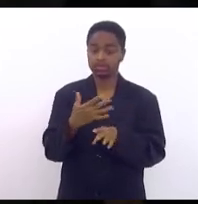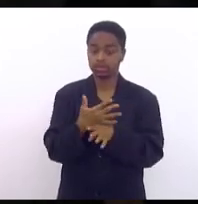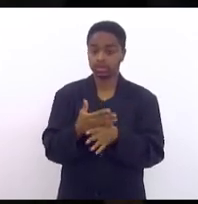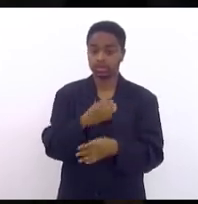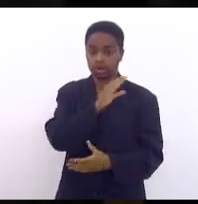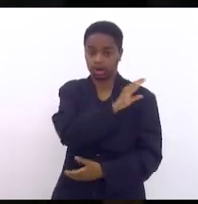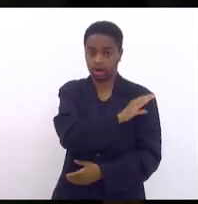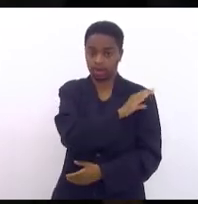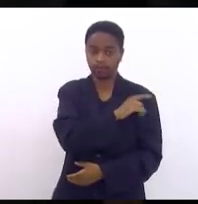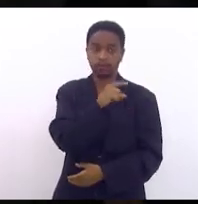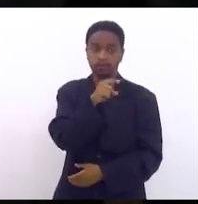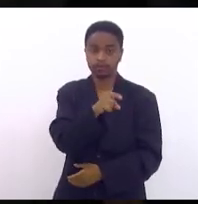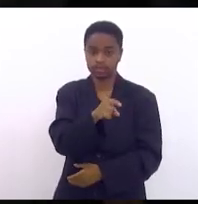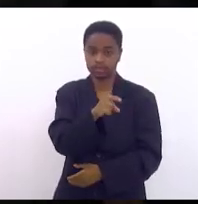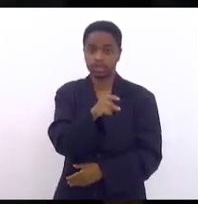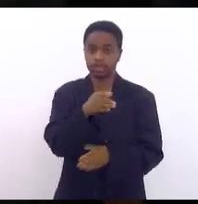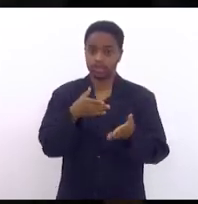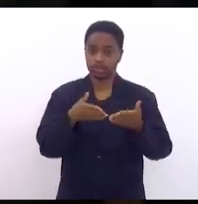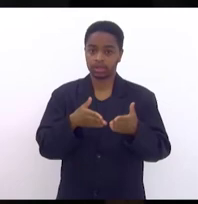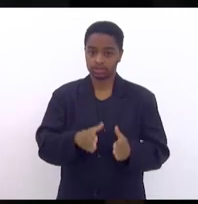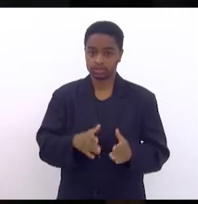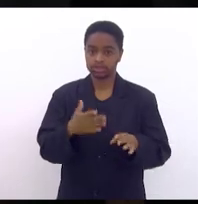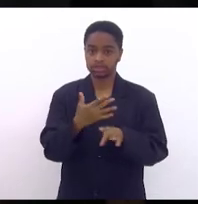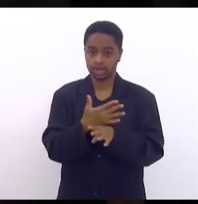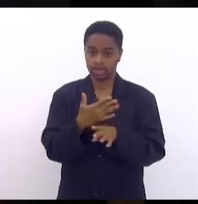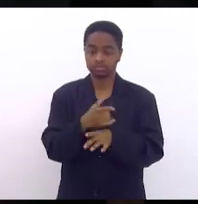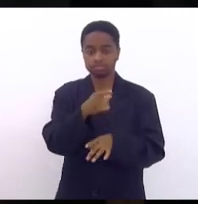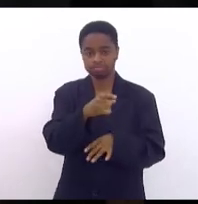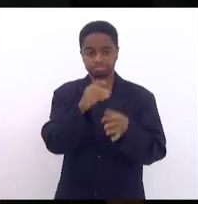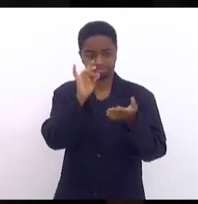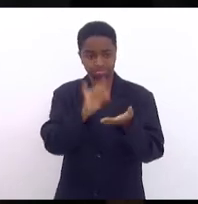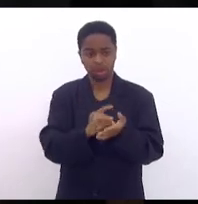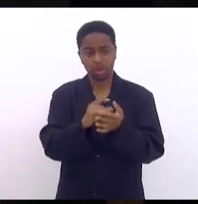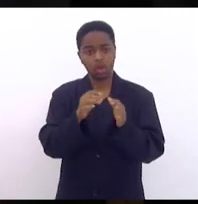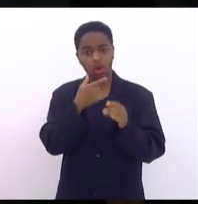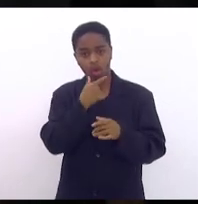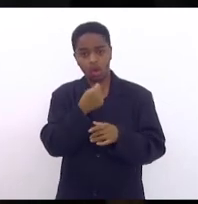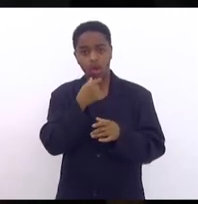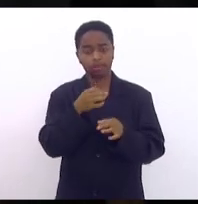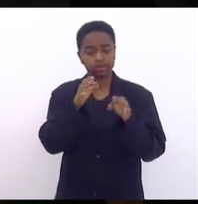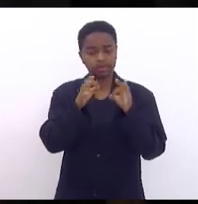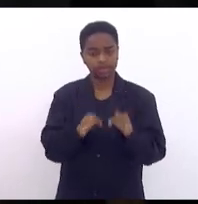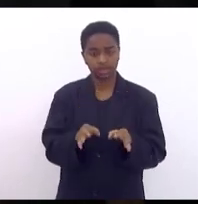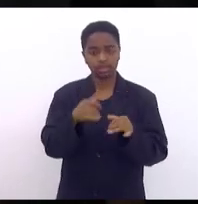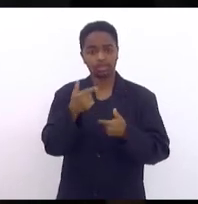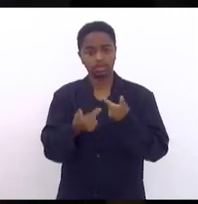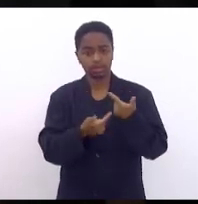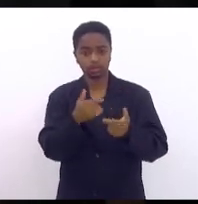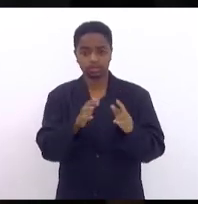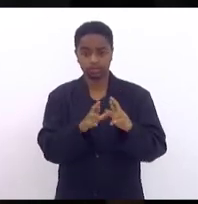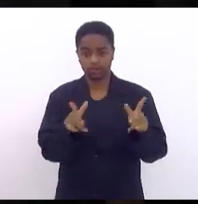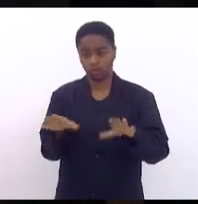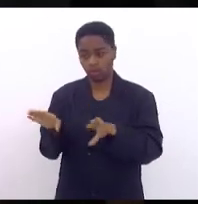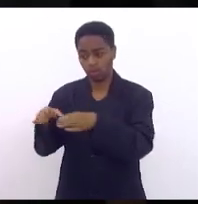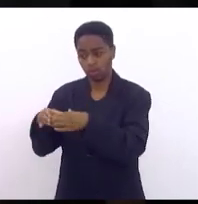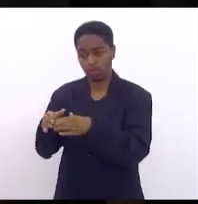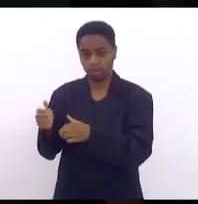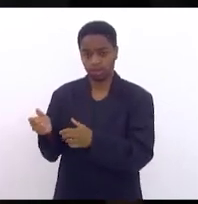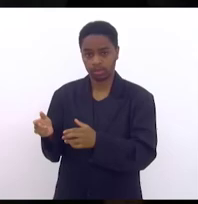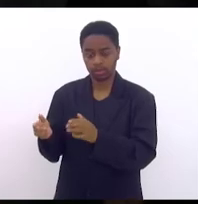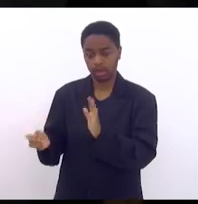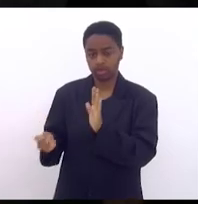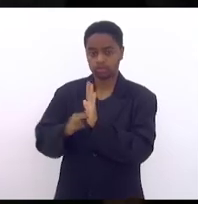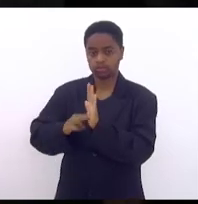Excelência, que é um campista, um verdadeiro campista, porque é sujeito homem, honesto, trabalhador, diferente daquela turma que está à frente da prefeitura,